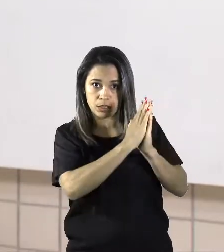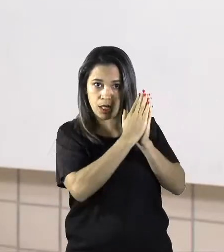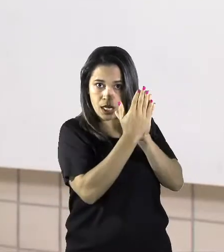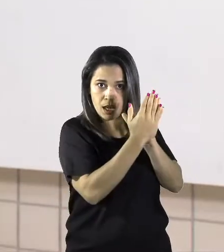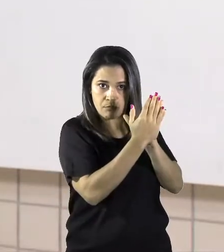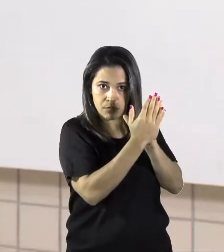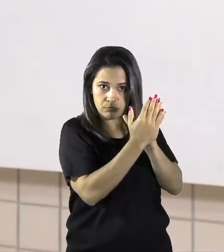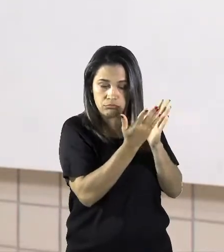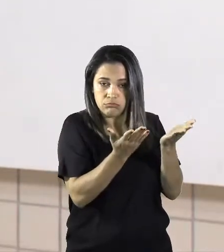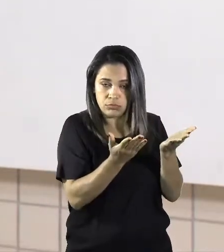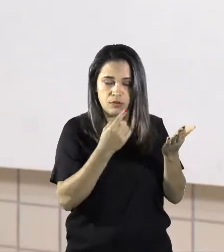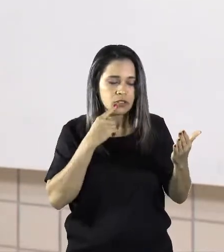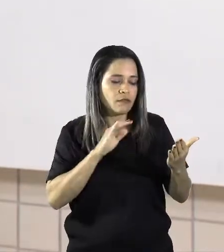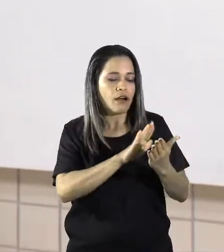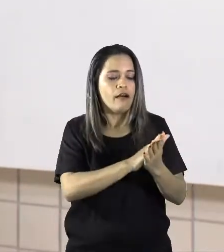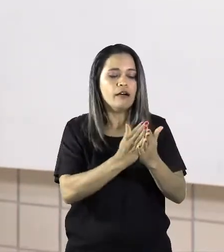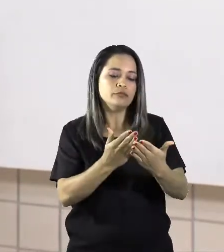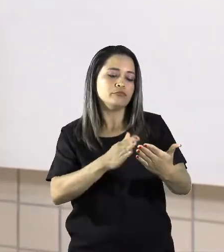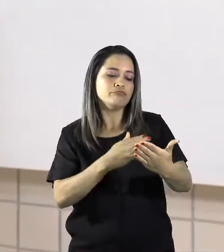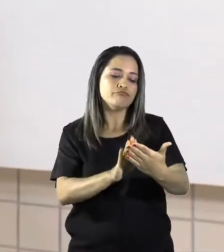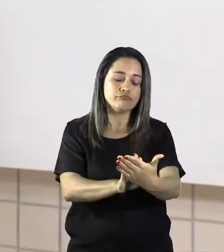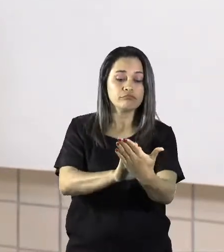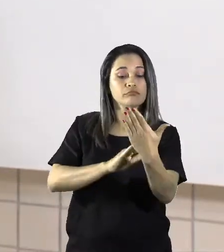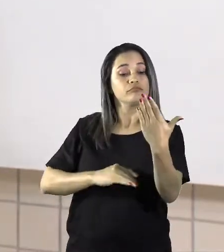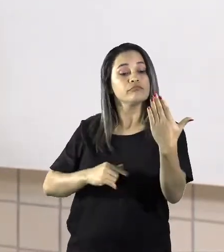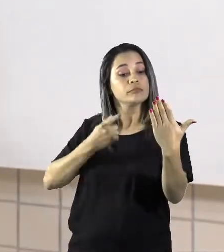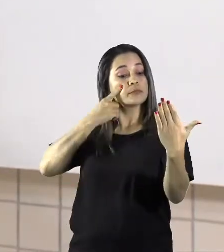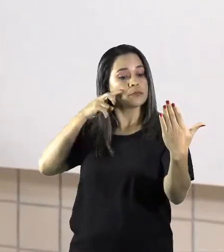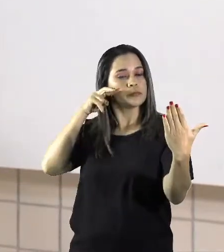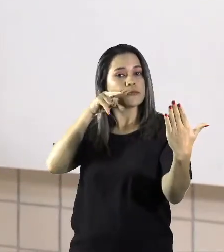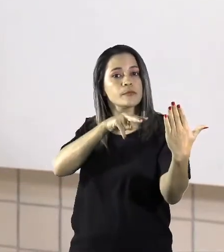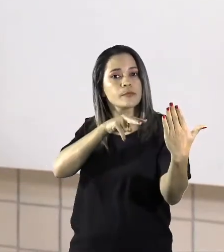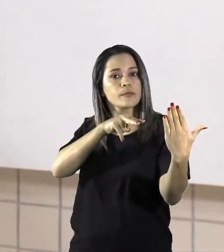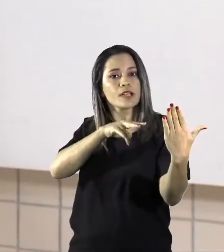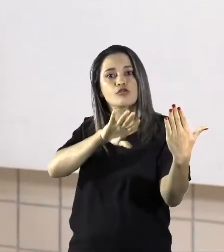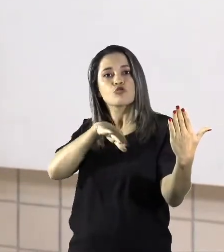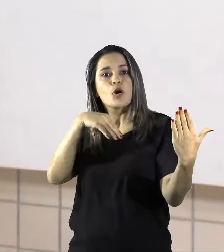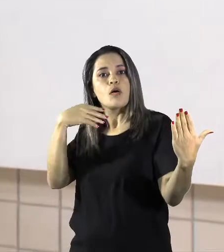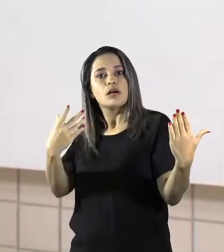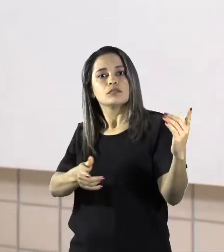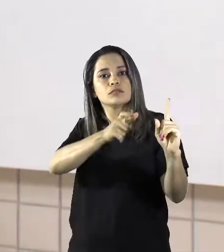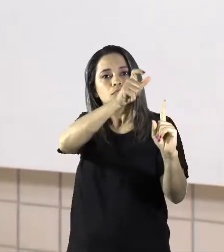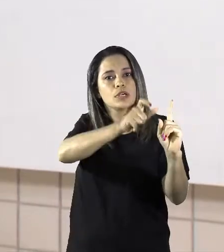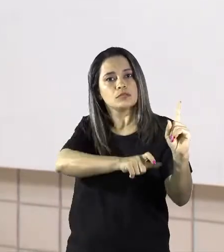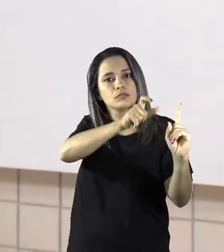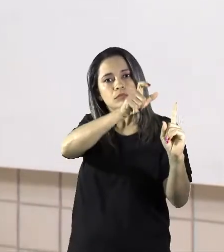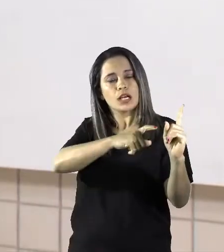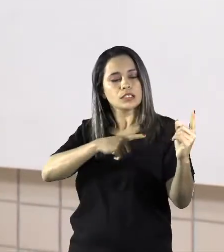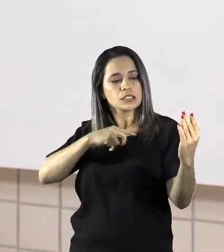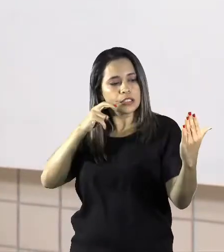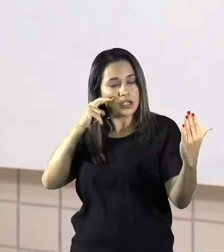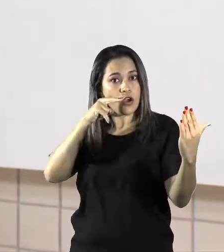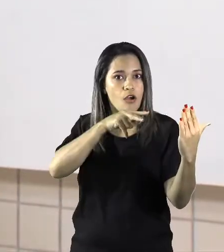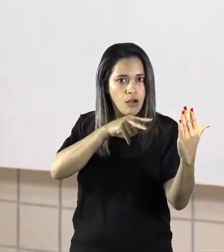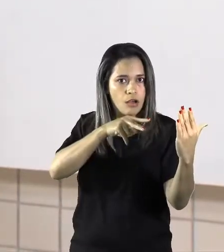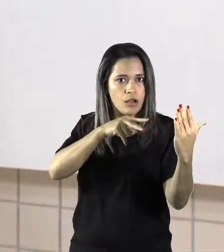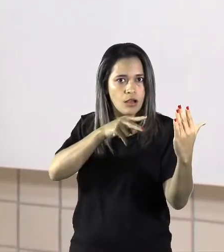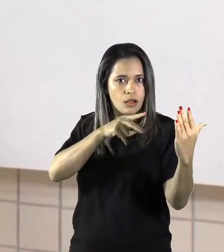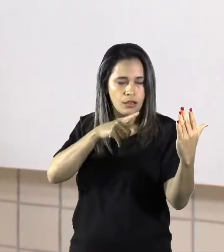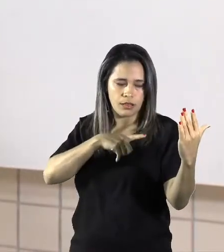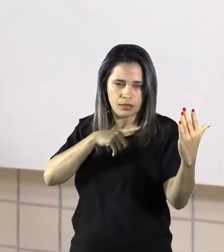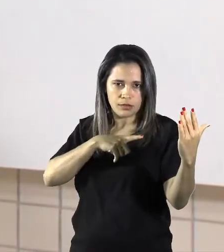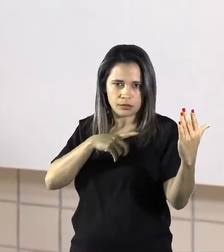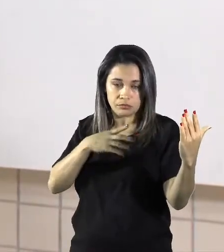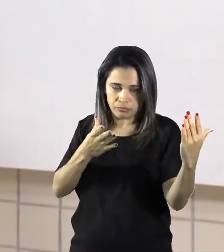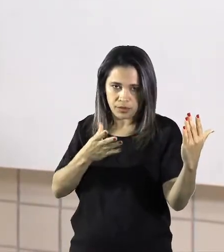fácil. Então você vai lá na capa do livro e vai ver quais são as personagens que aparecem logo de cara na capa.